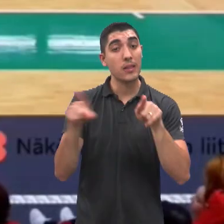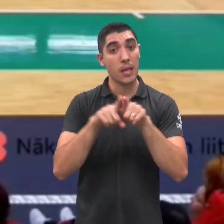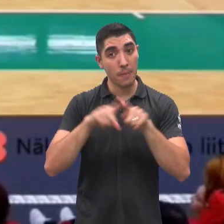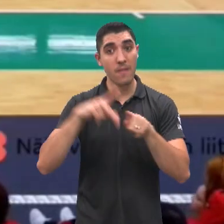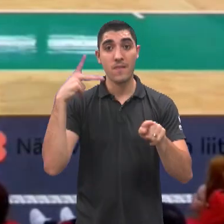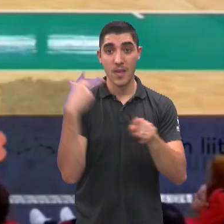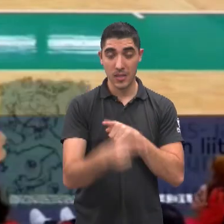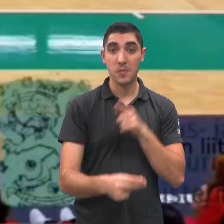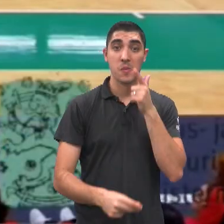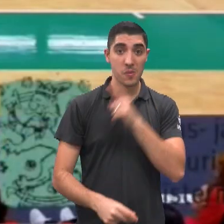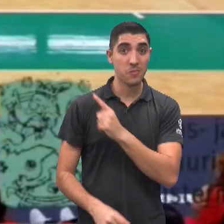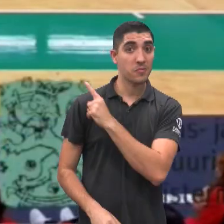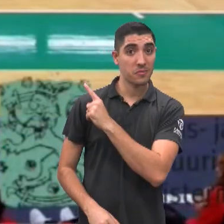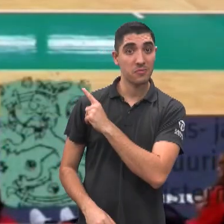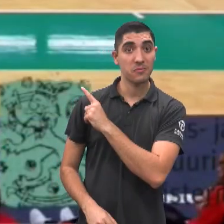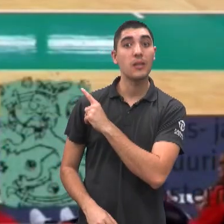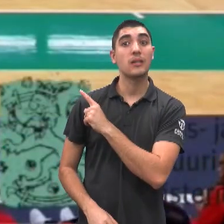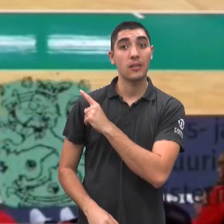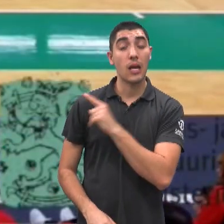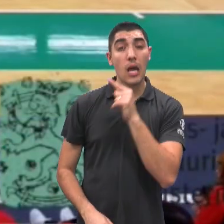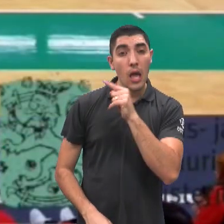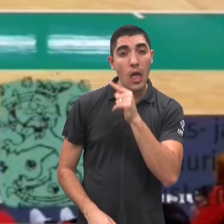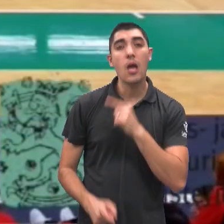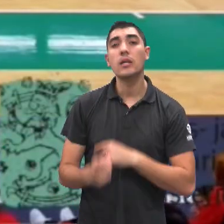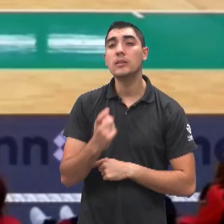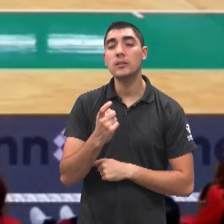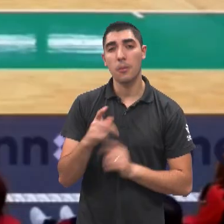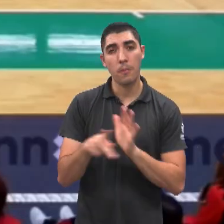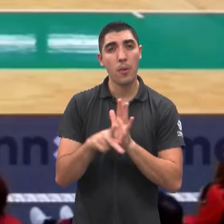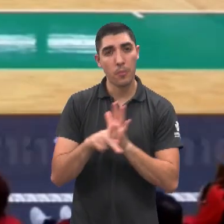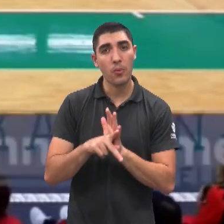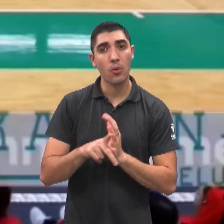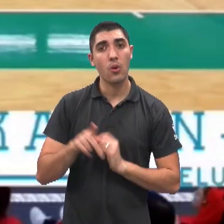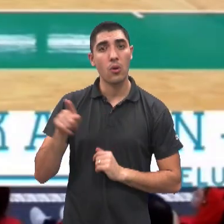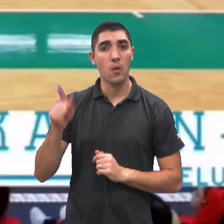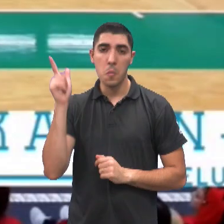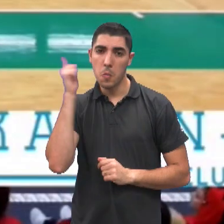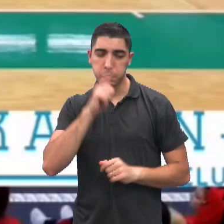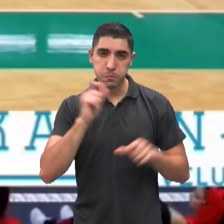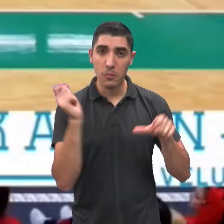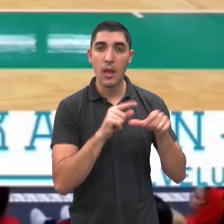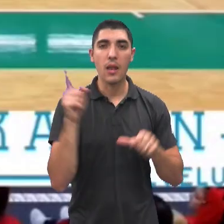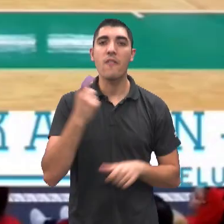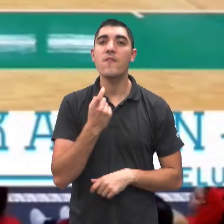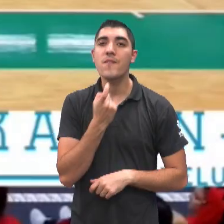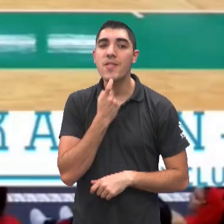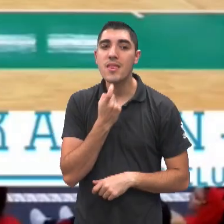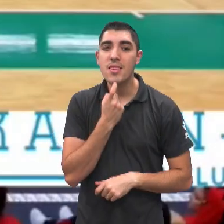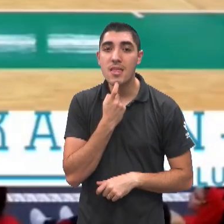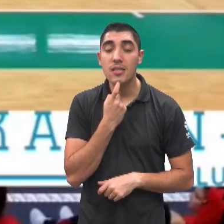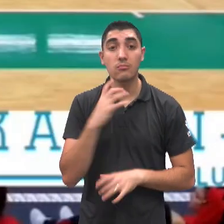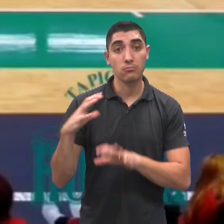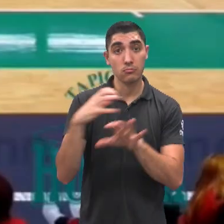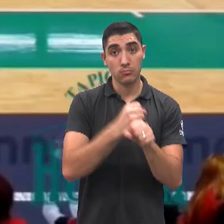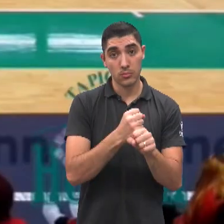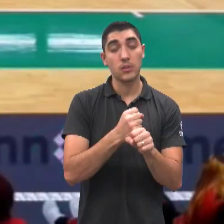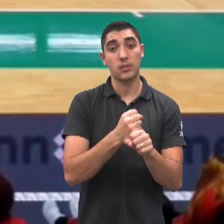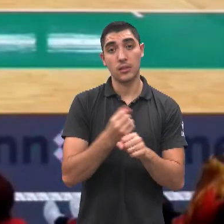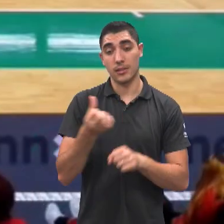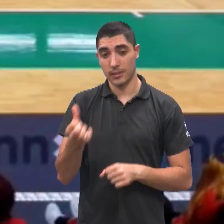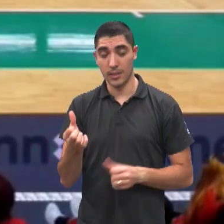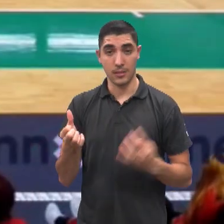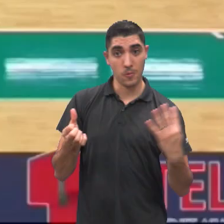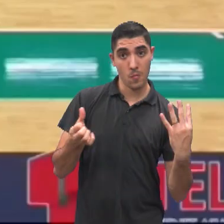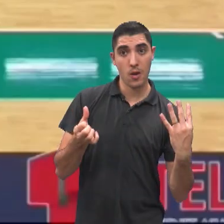os donos da casa e uma das equipes favoritas da competição, o Old Power da Finlândia, pelo placar de 6-4. E